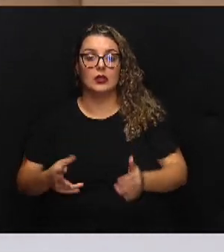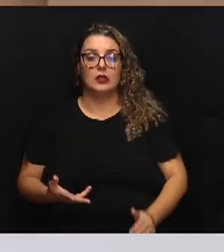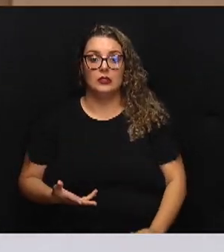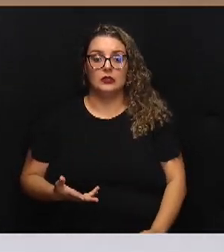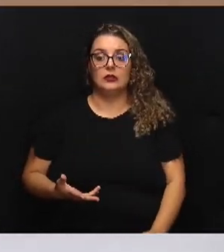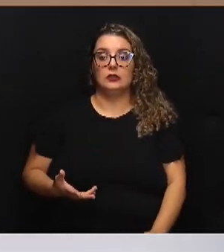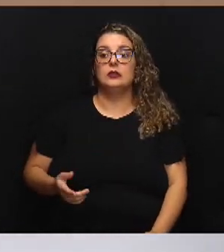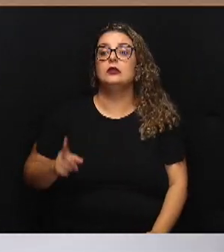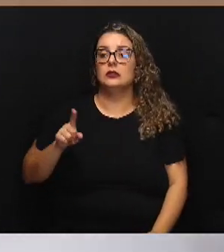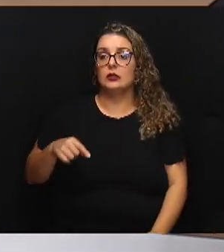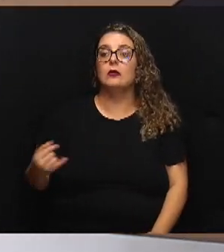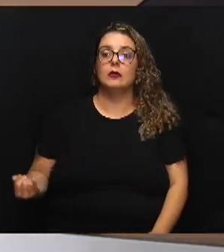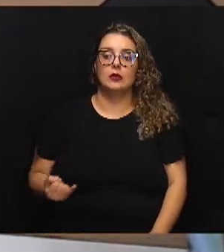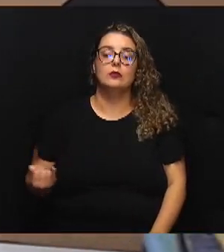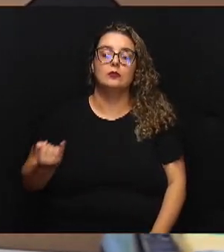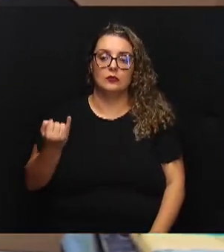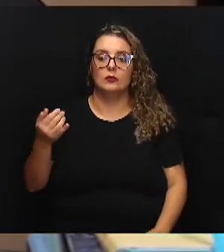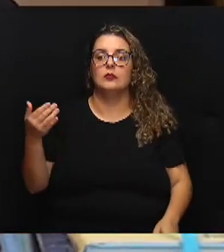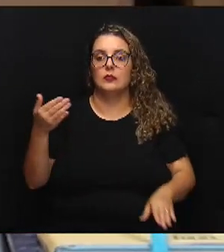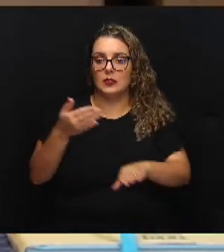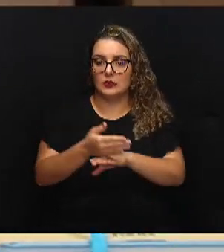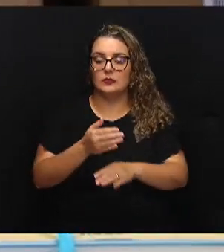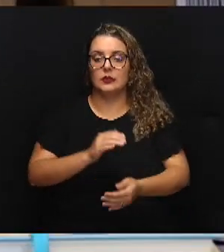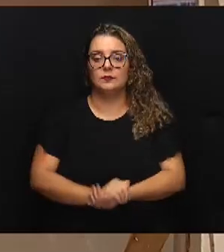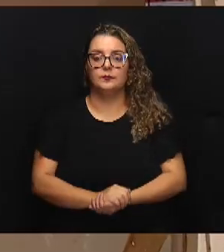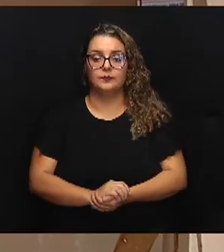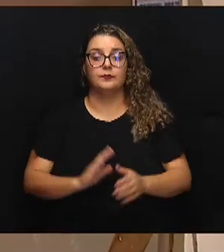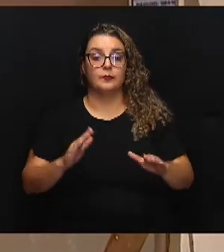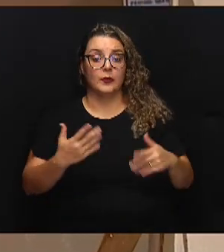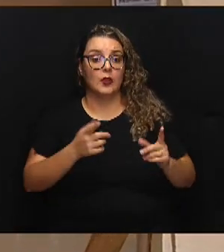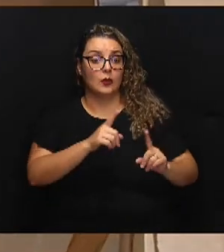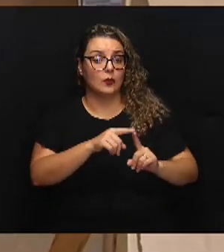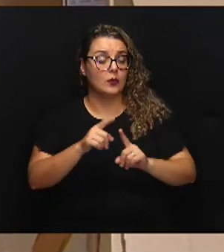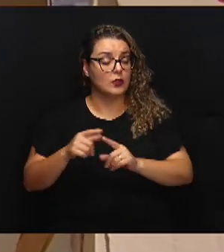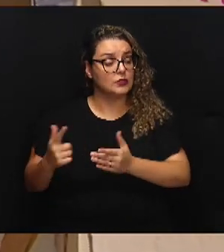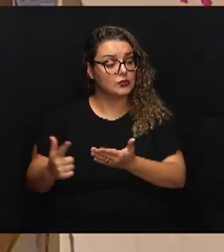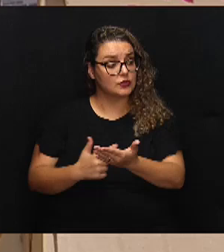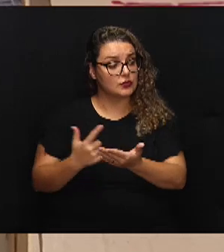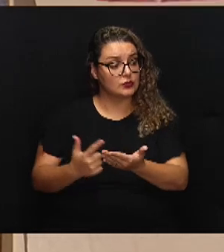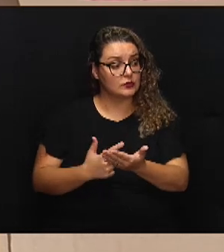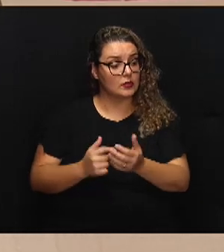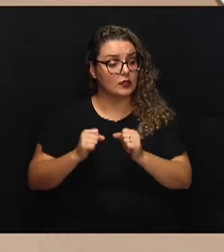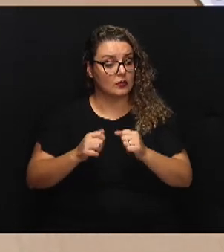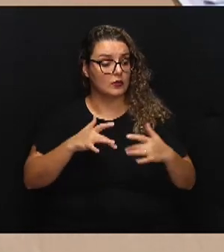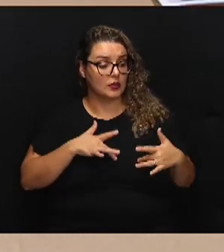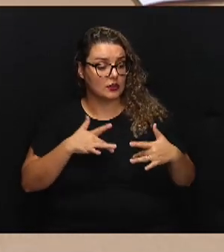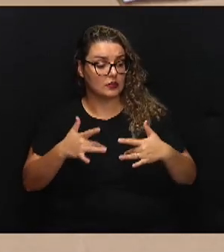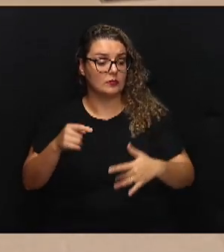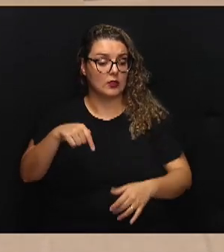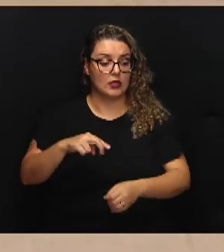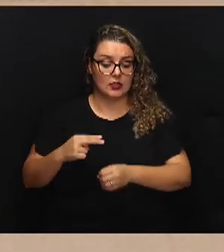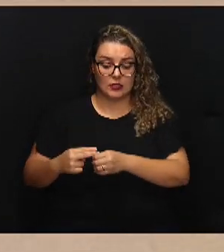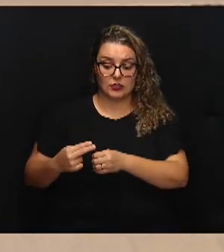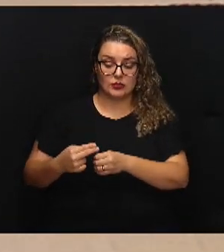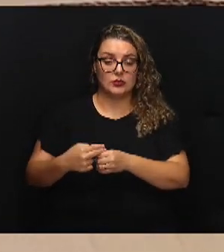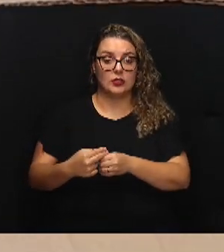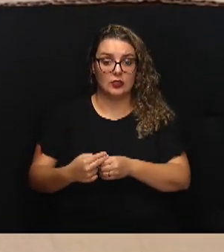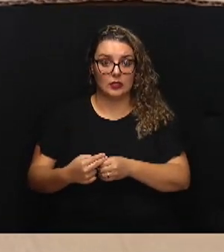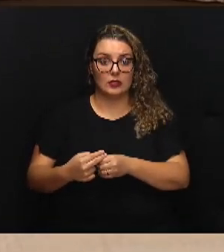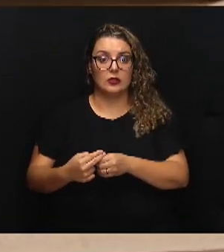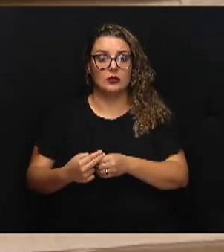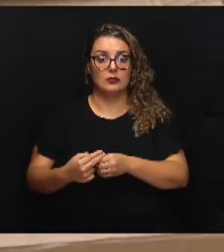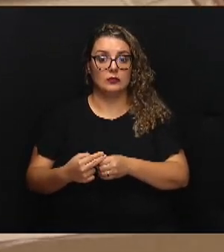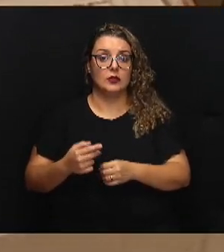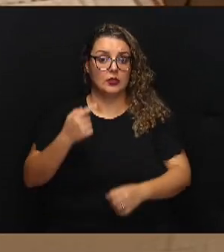projeto que vale a pena participar. Quais os tipos de livros que devem ser doados aqui na Unicamp, que serão